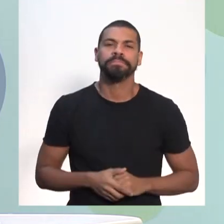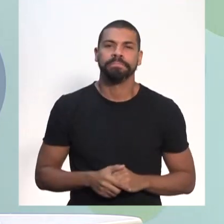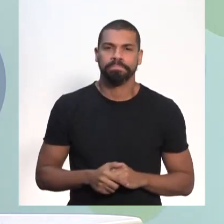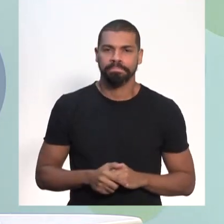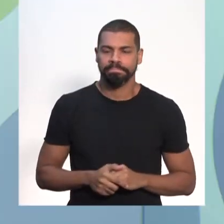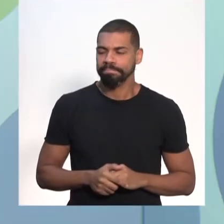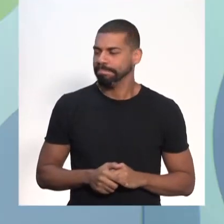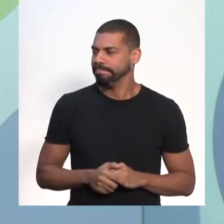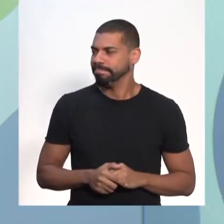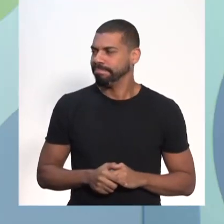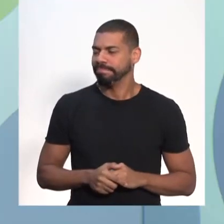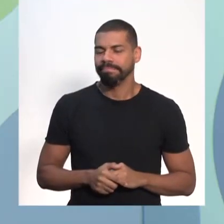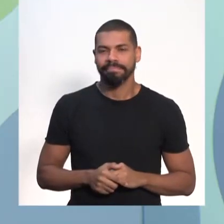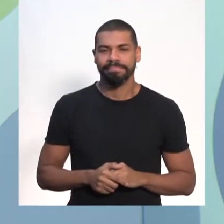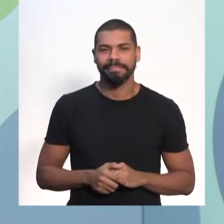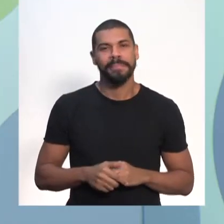hoje.